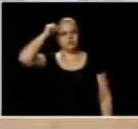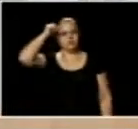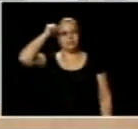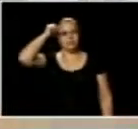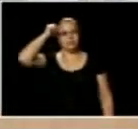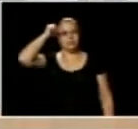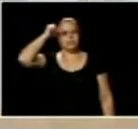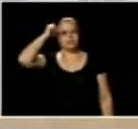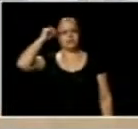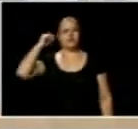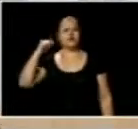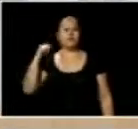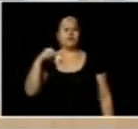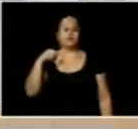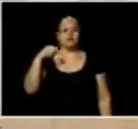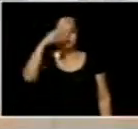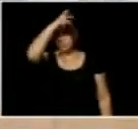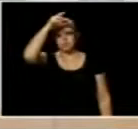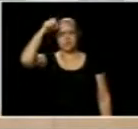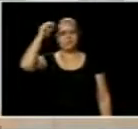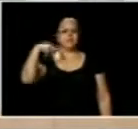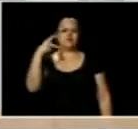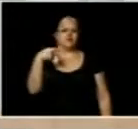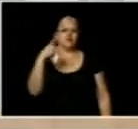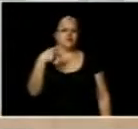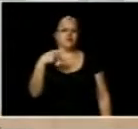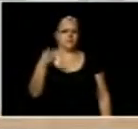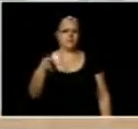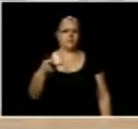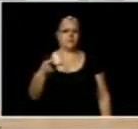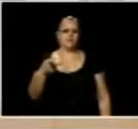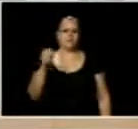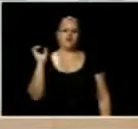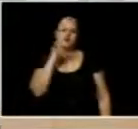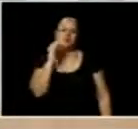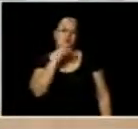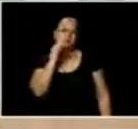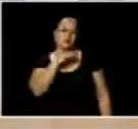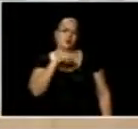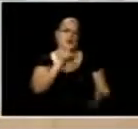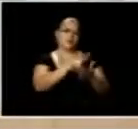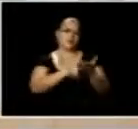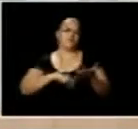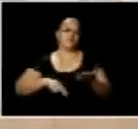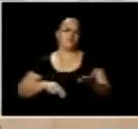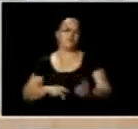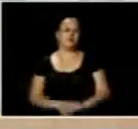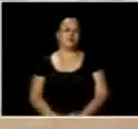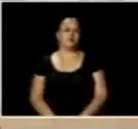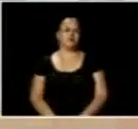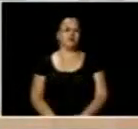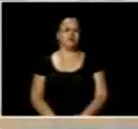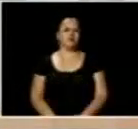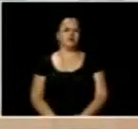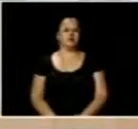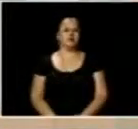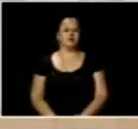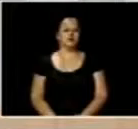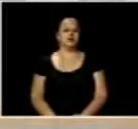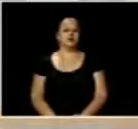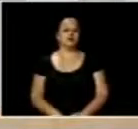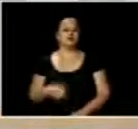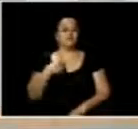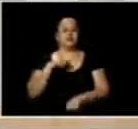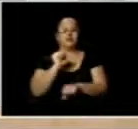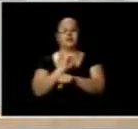para enviar o mais rápido possível, pois nós estabelecemos um prazo. Nós aguardamos o envio do projeto que trata do